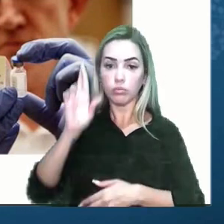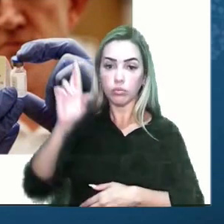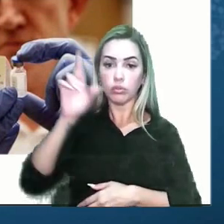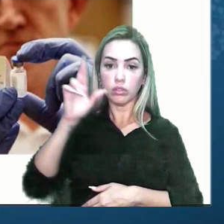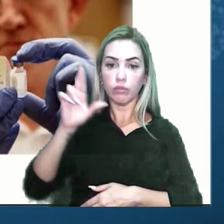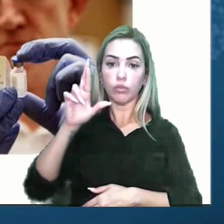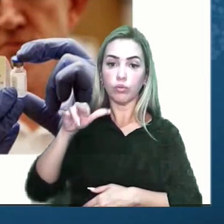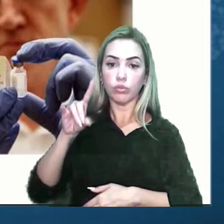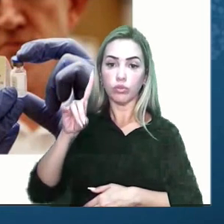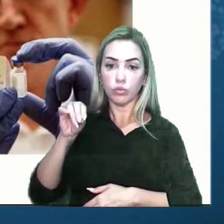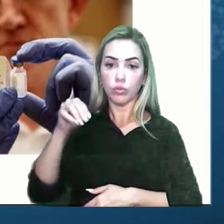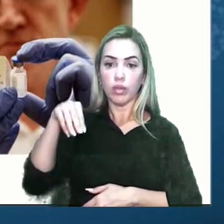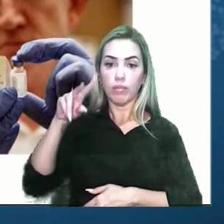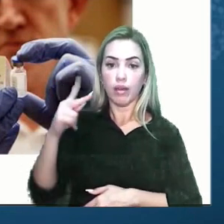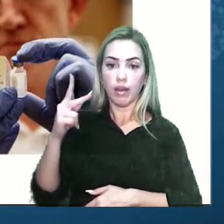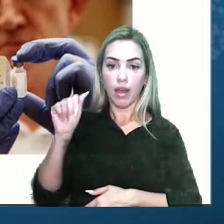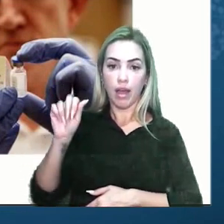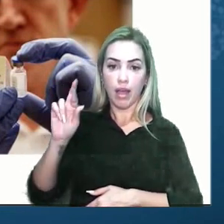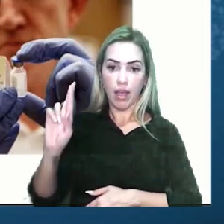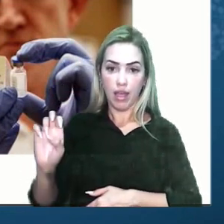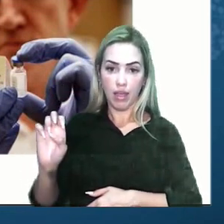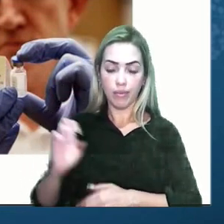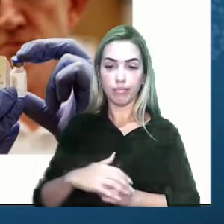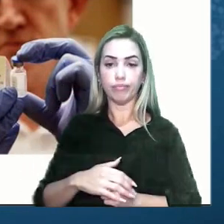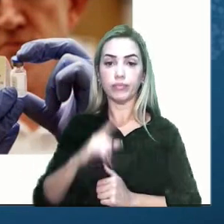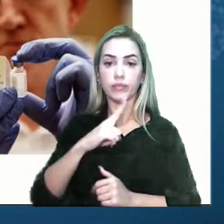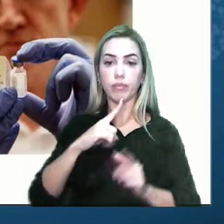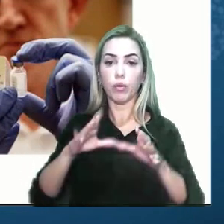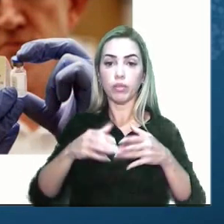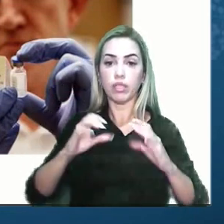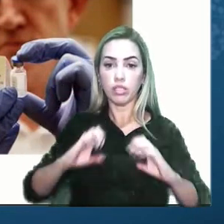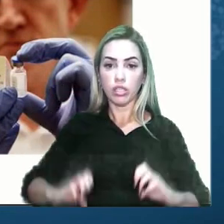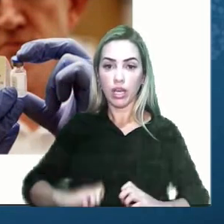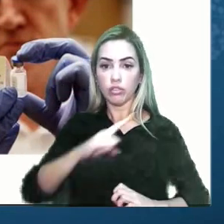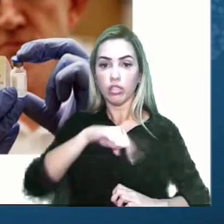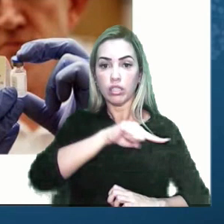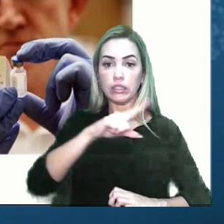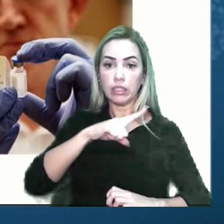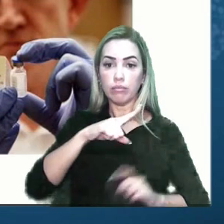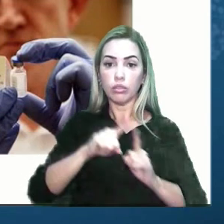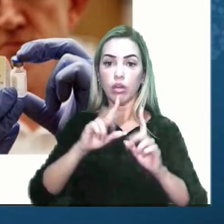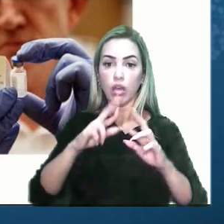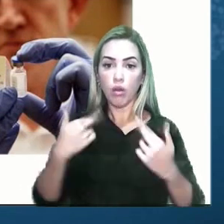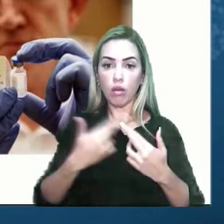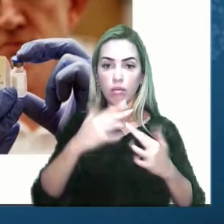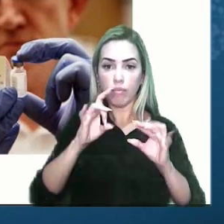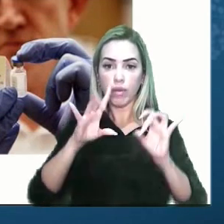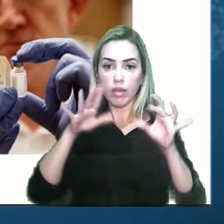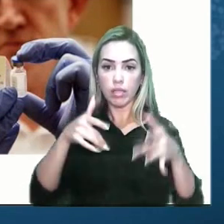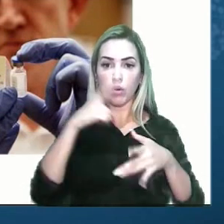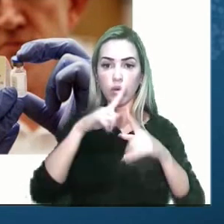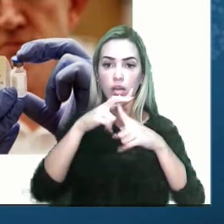Unido, chamado MHR, e também o Comitê de Ética também. Nós tivemos reuniões especiais para